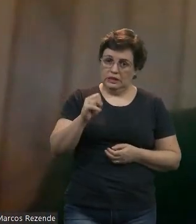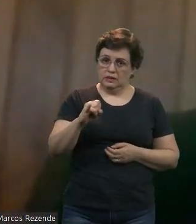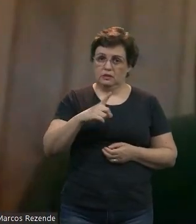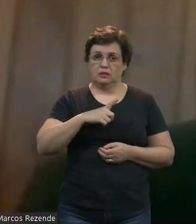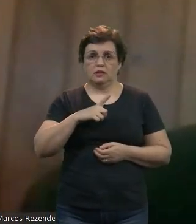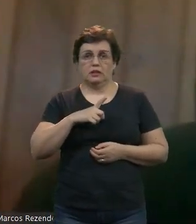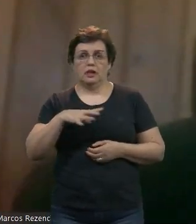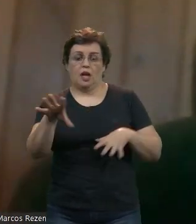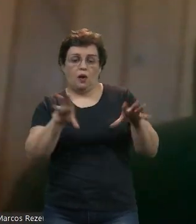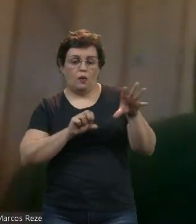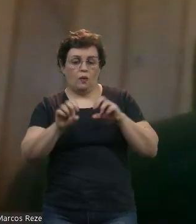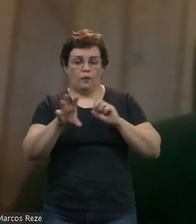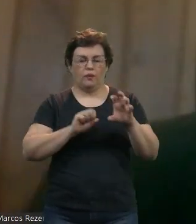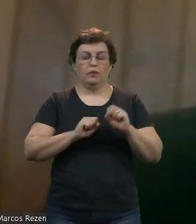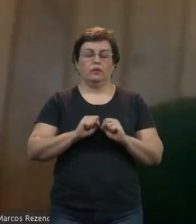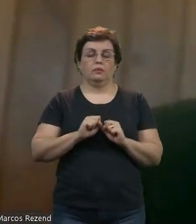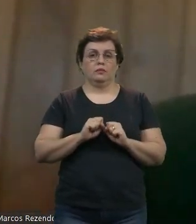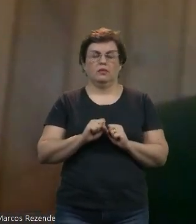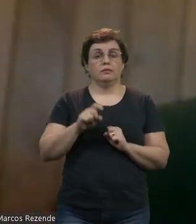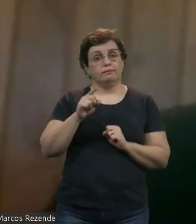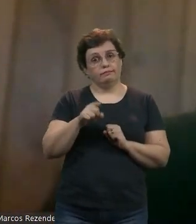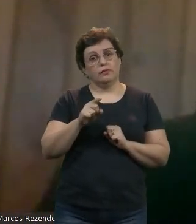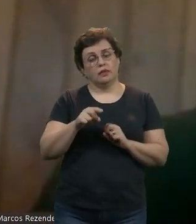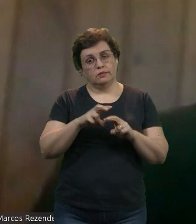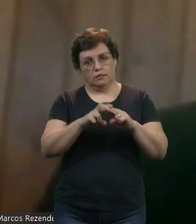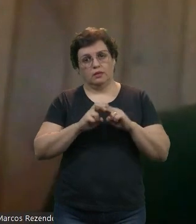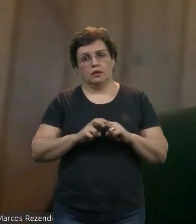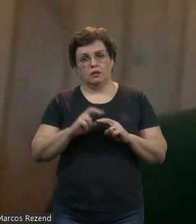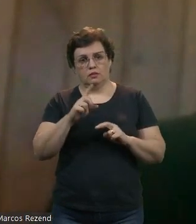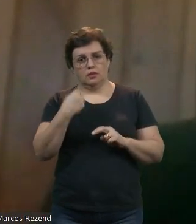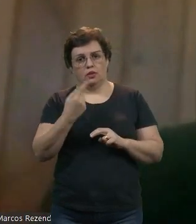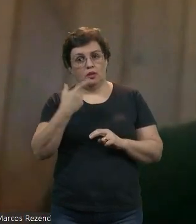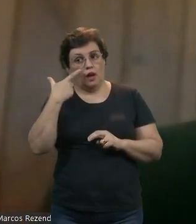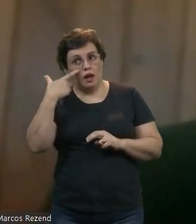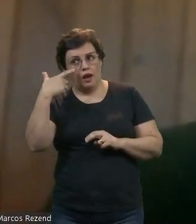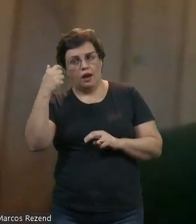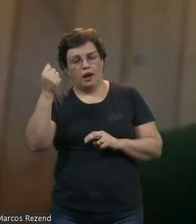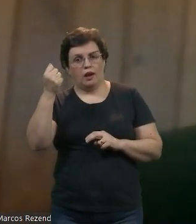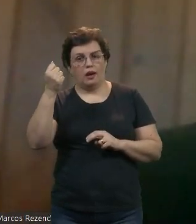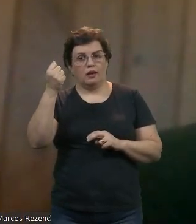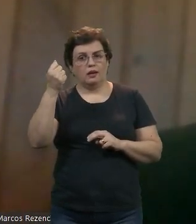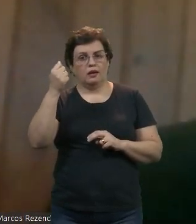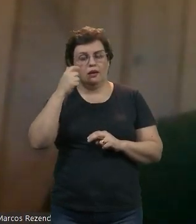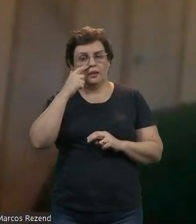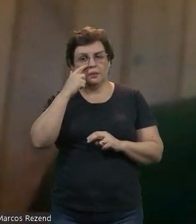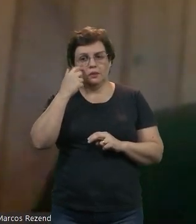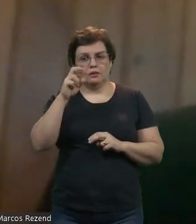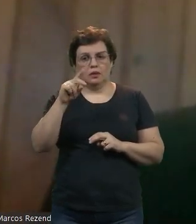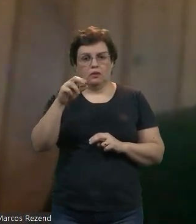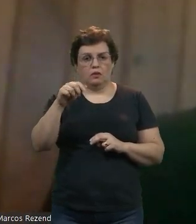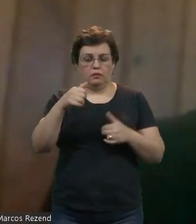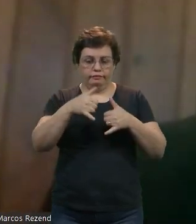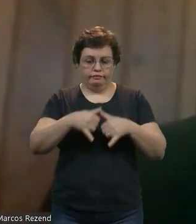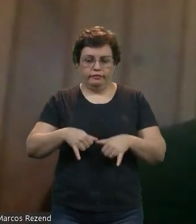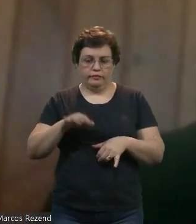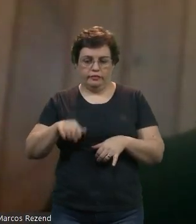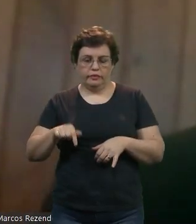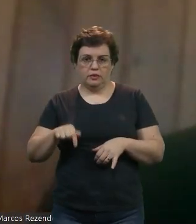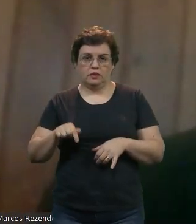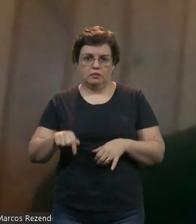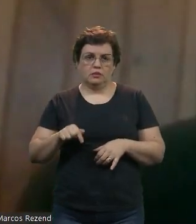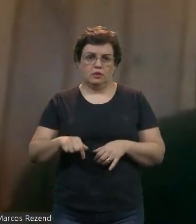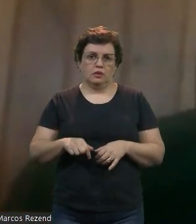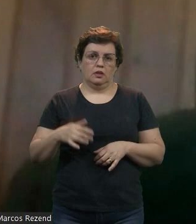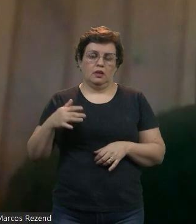um. Então, é essa a colocação. Por isso, a gente faz esse alerta, como fizemos aqui na casa e a Secretaria da Saúde